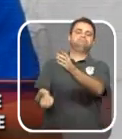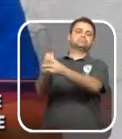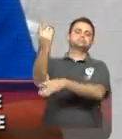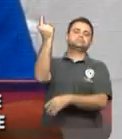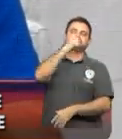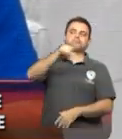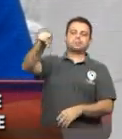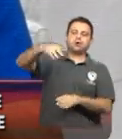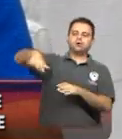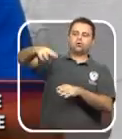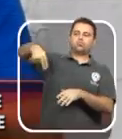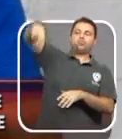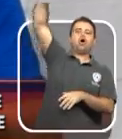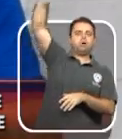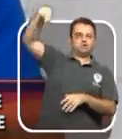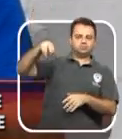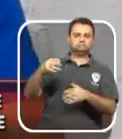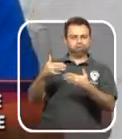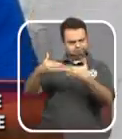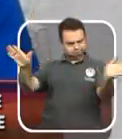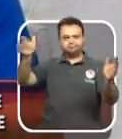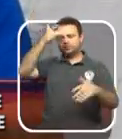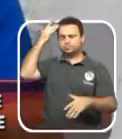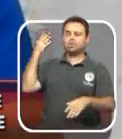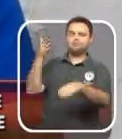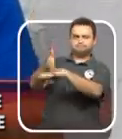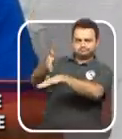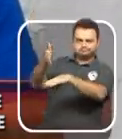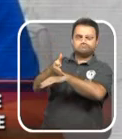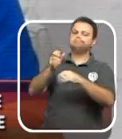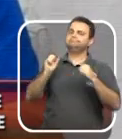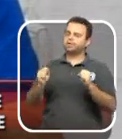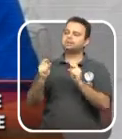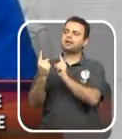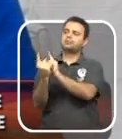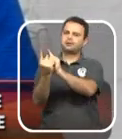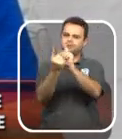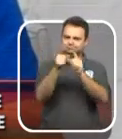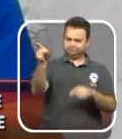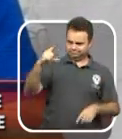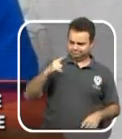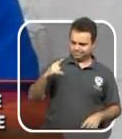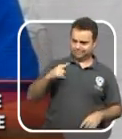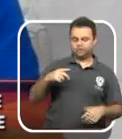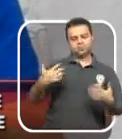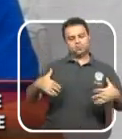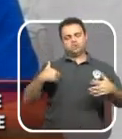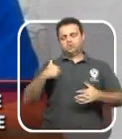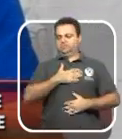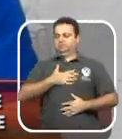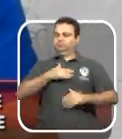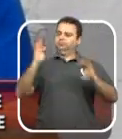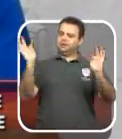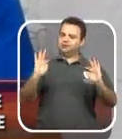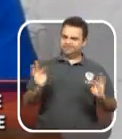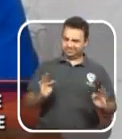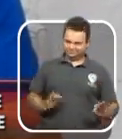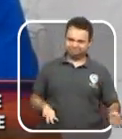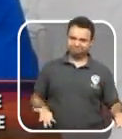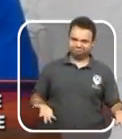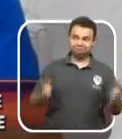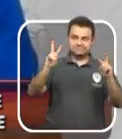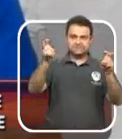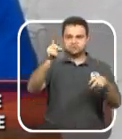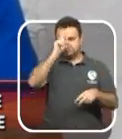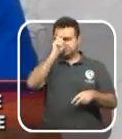fechou o IELAR, em 2017, da necessidade de que o Rio Preto construísse um hospital municipal. E foram